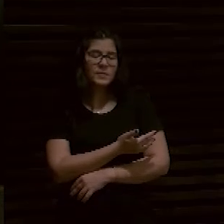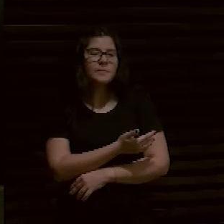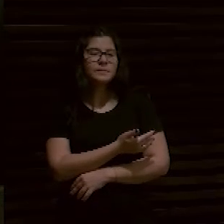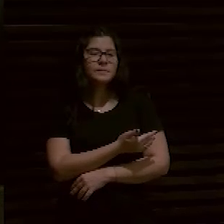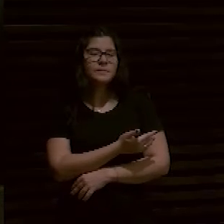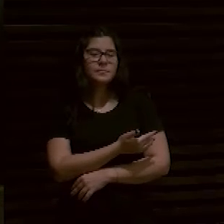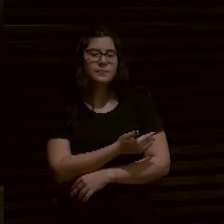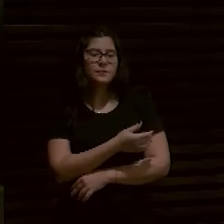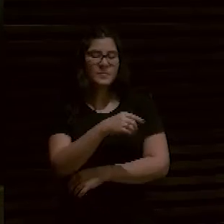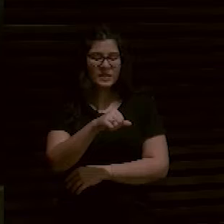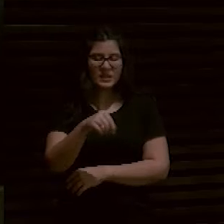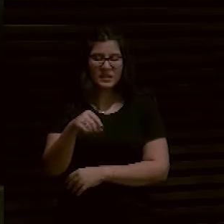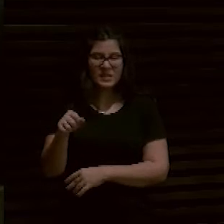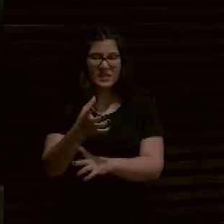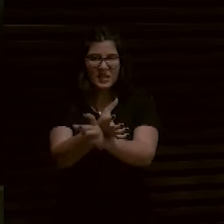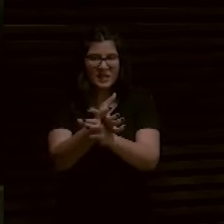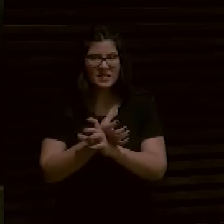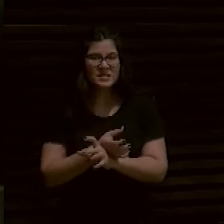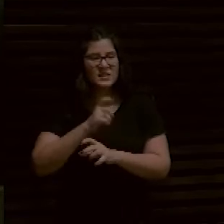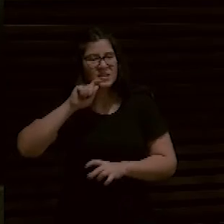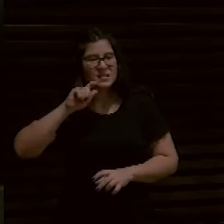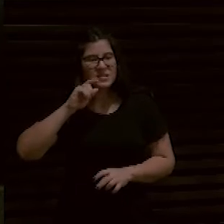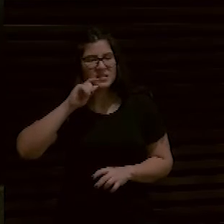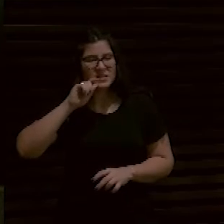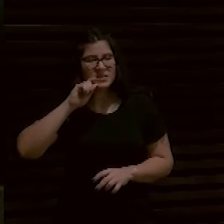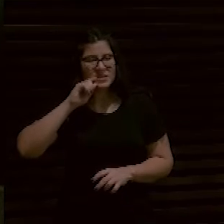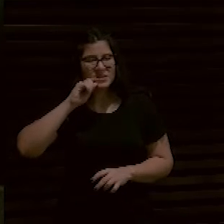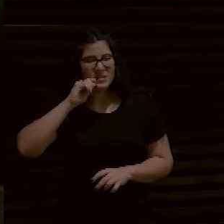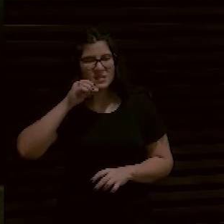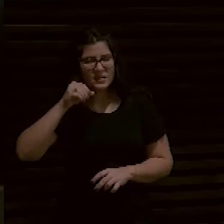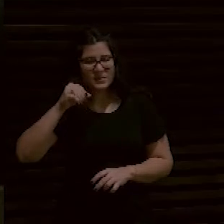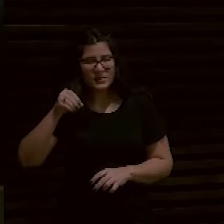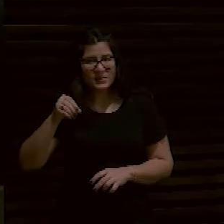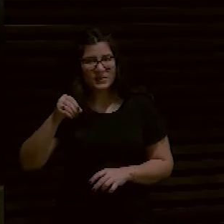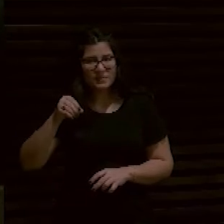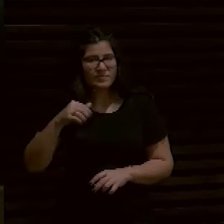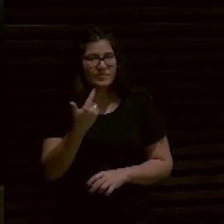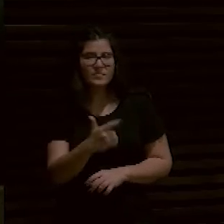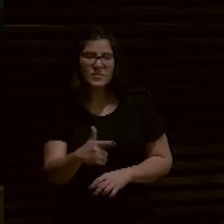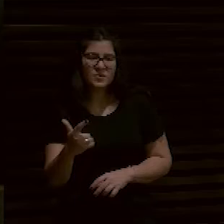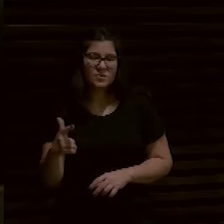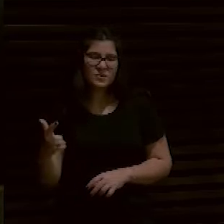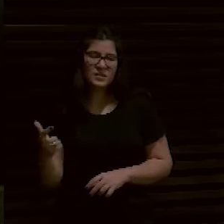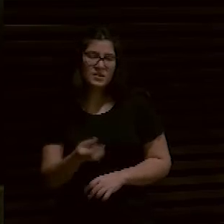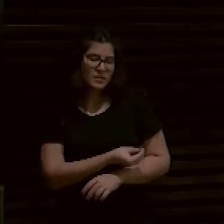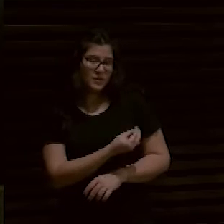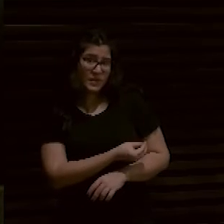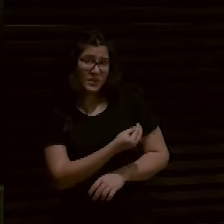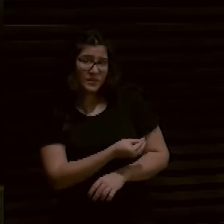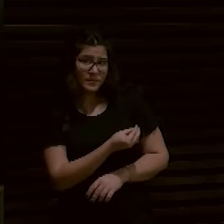a terra seca e salgada que não possui vida, não